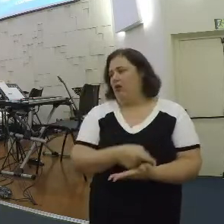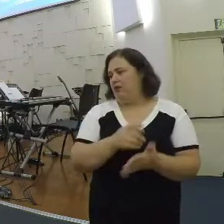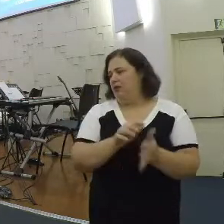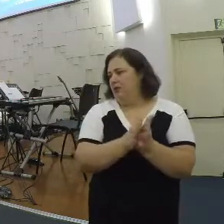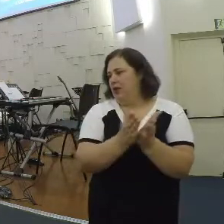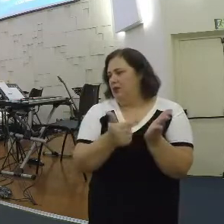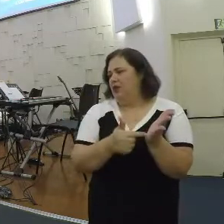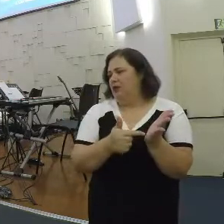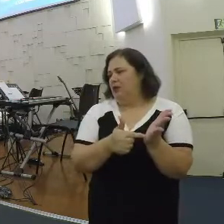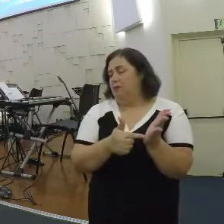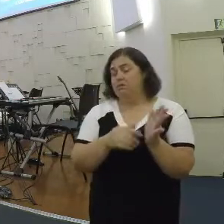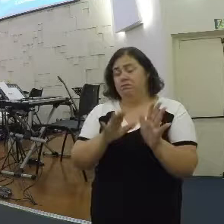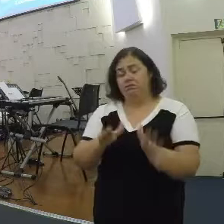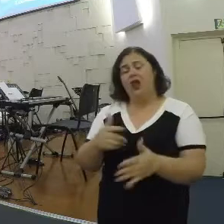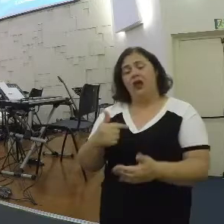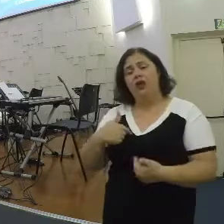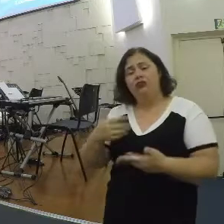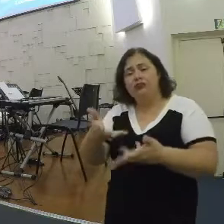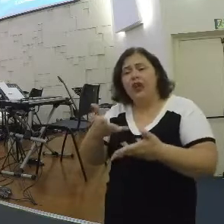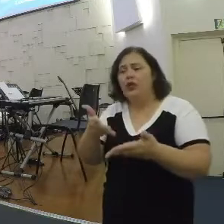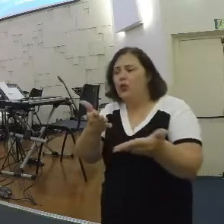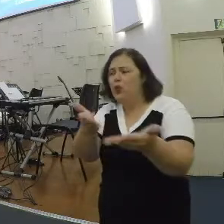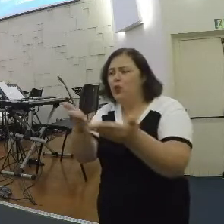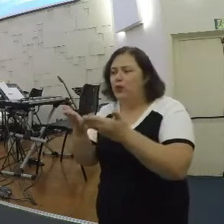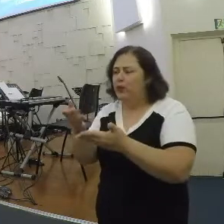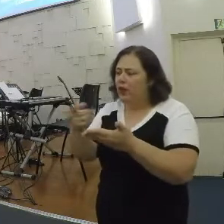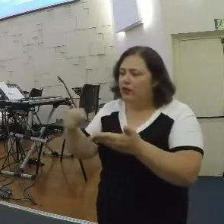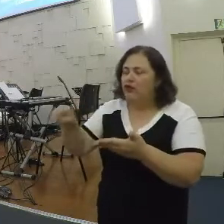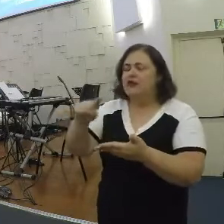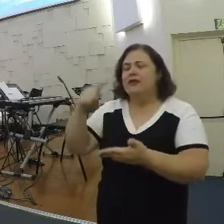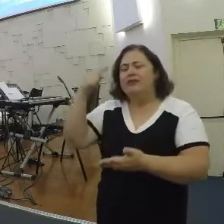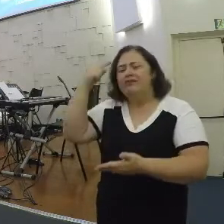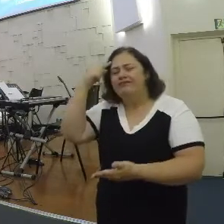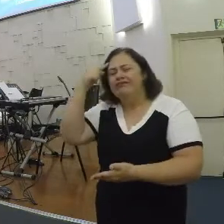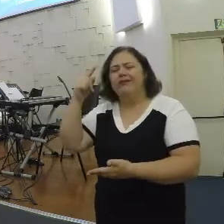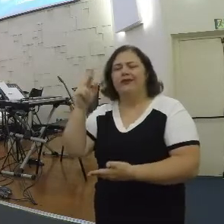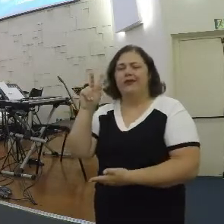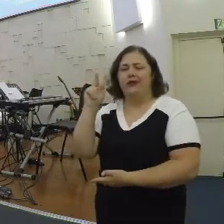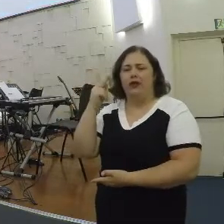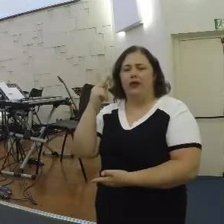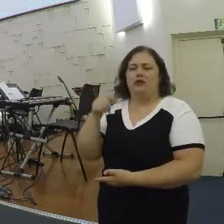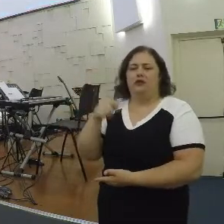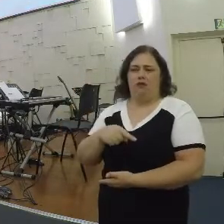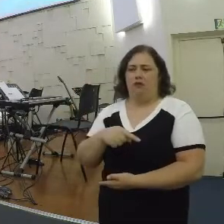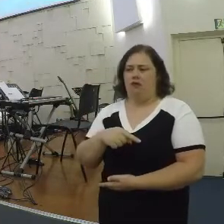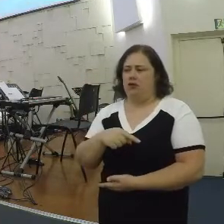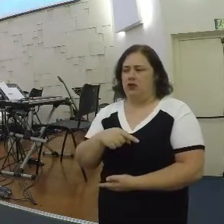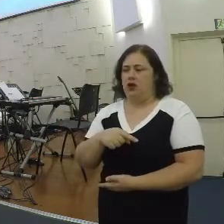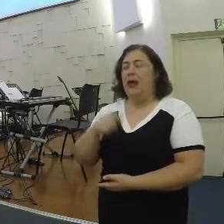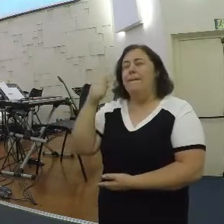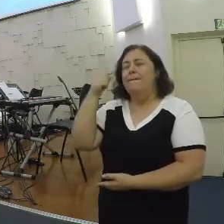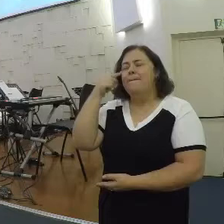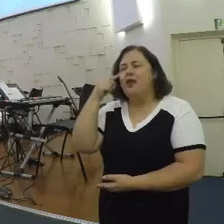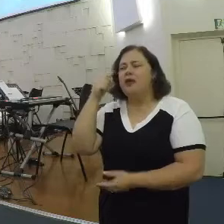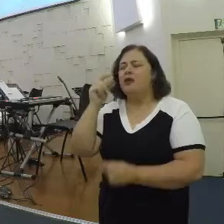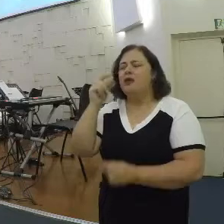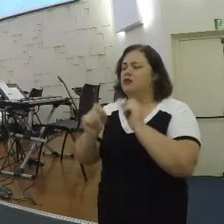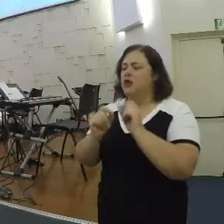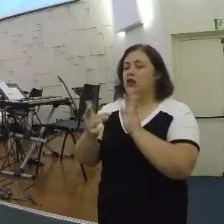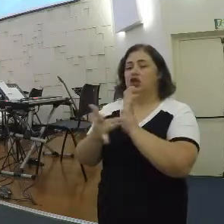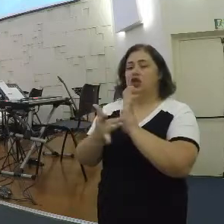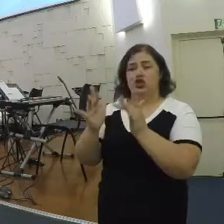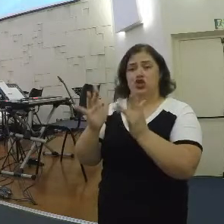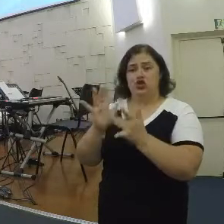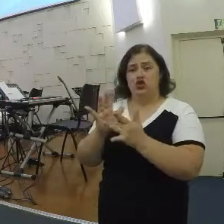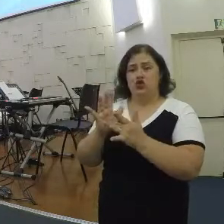diz. Eu quero convidar você a pensar nessa história de Jesus, considerando que Jesus não